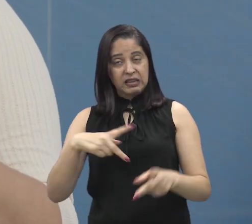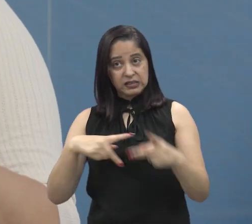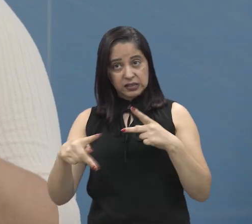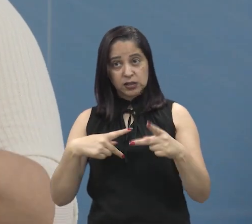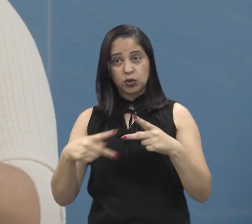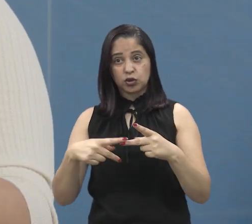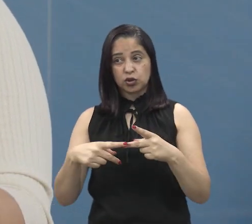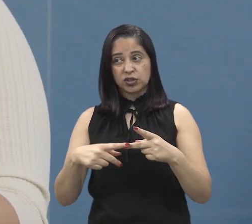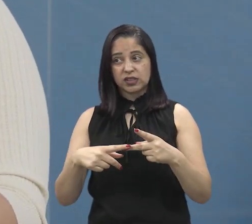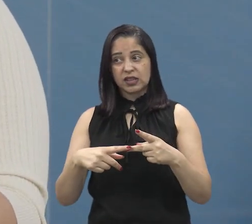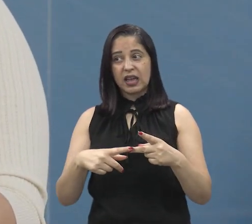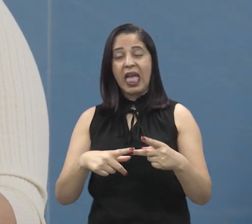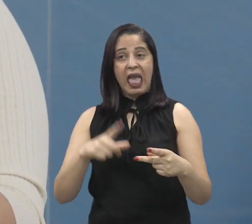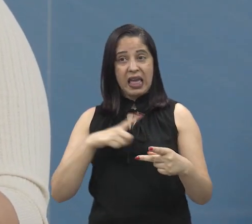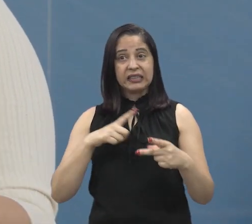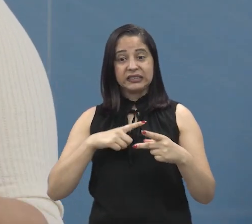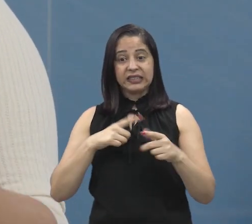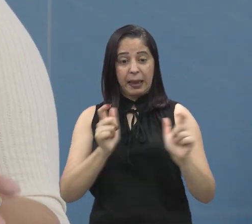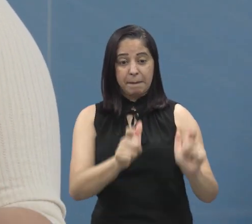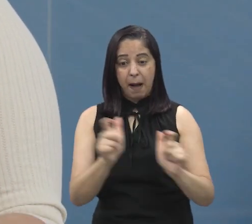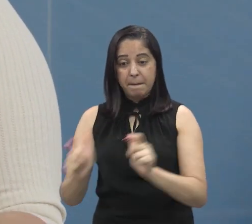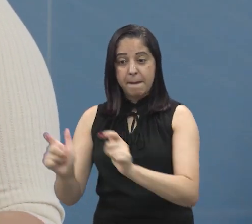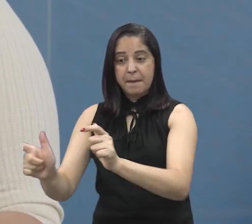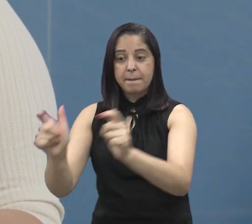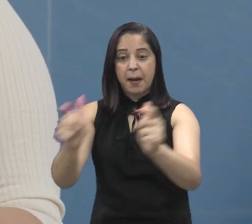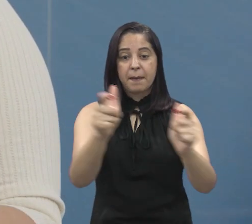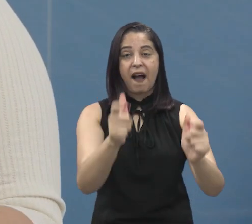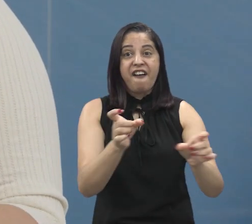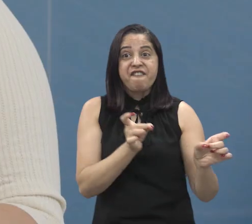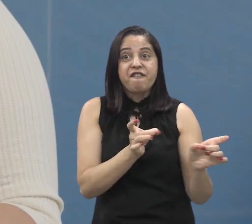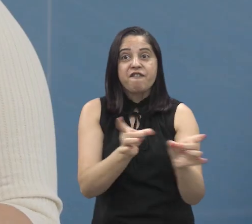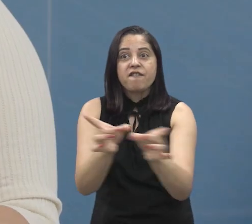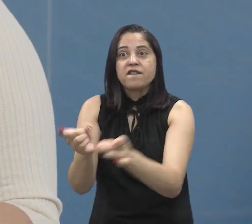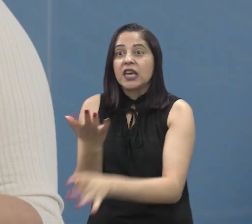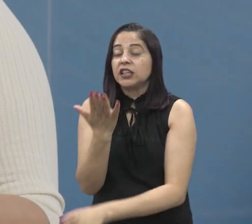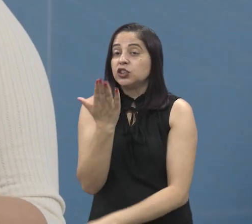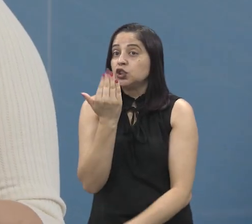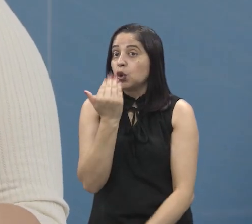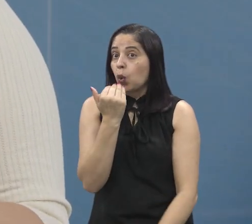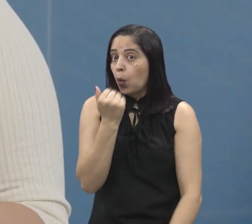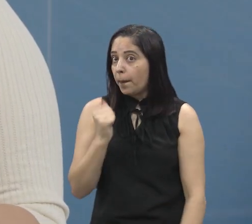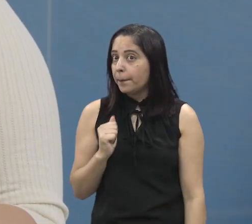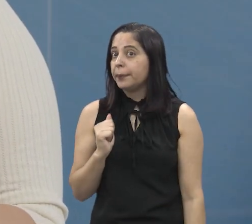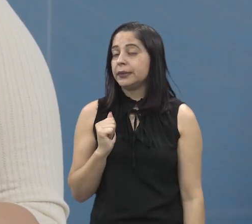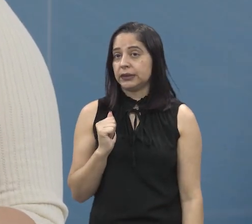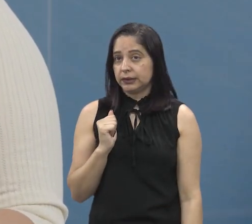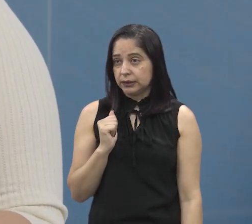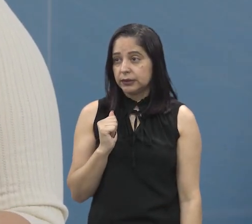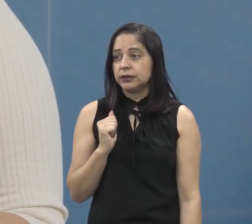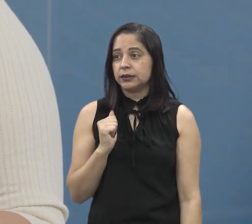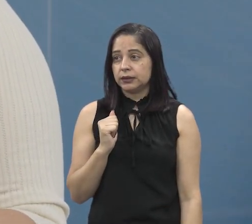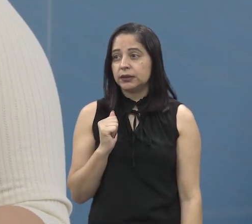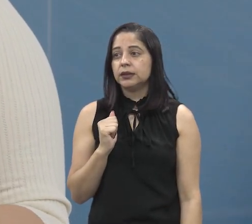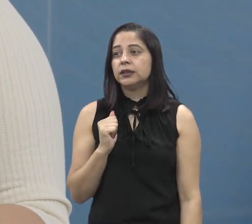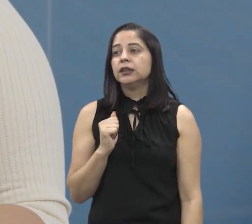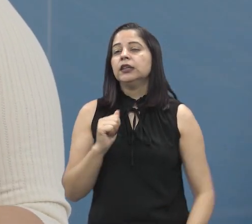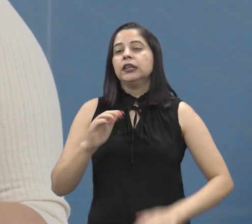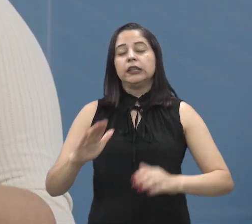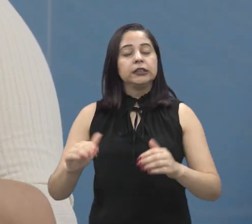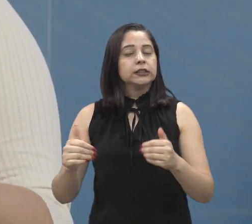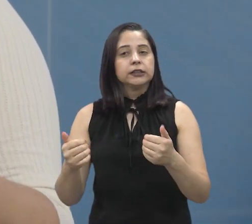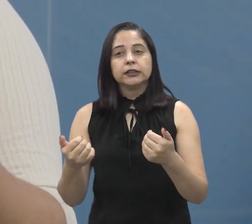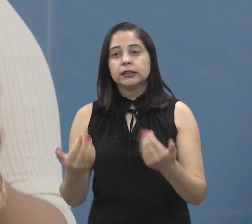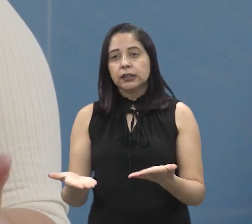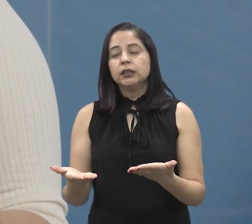cultural gastronômico, arquitetônico. Então, o gastronômico é muito forte devido